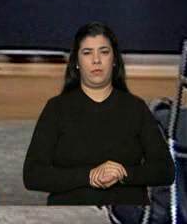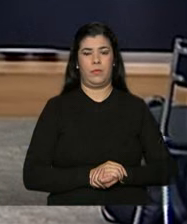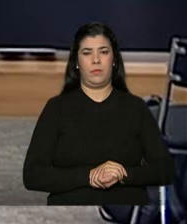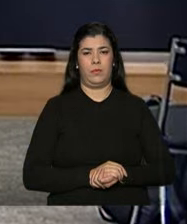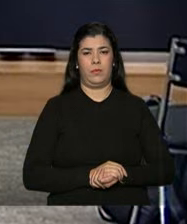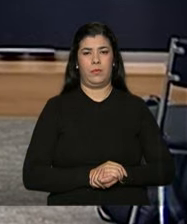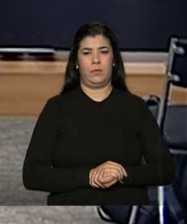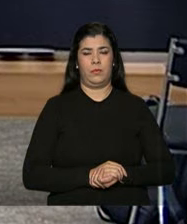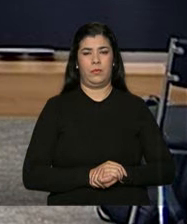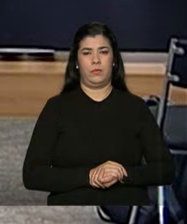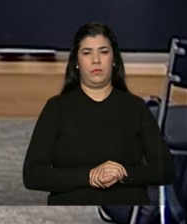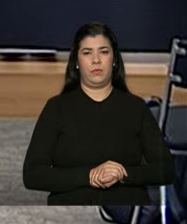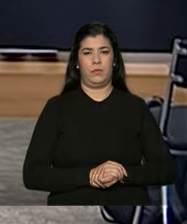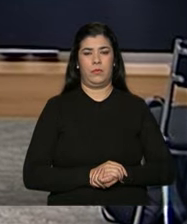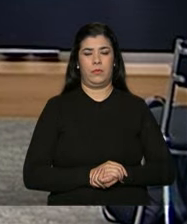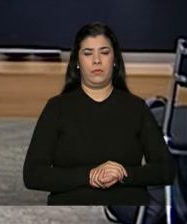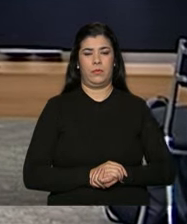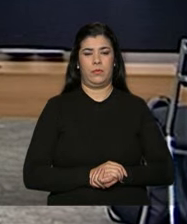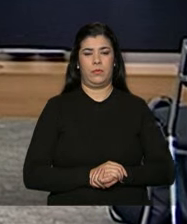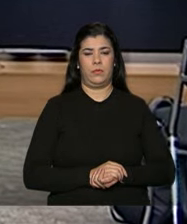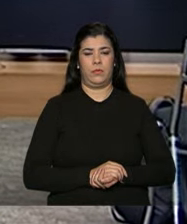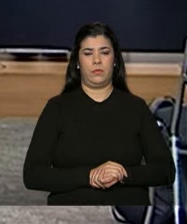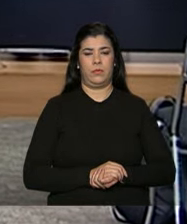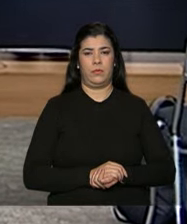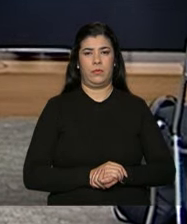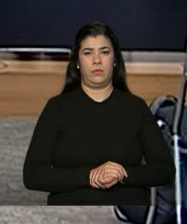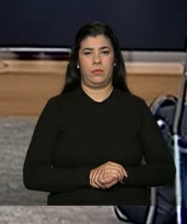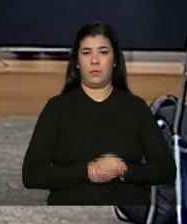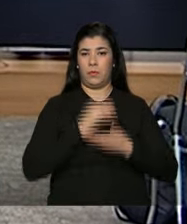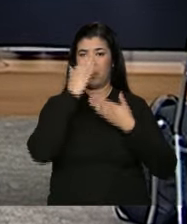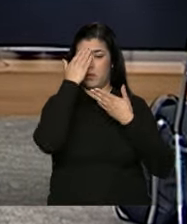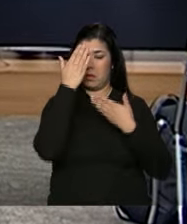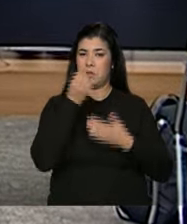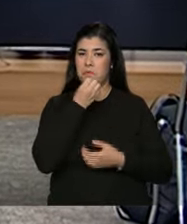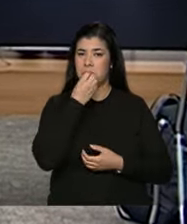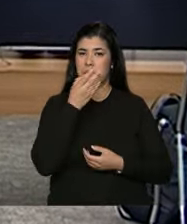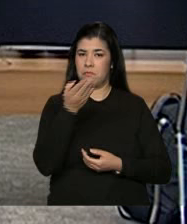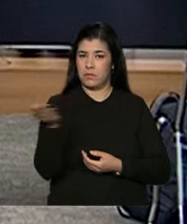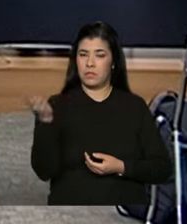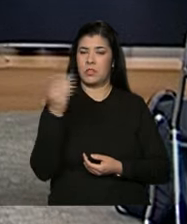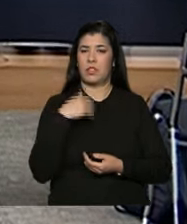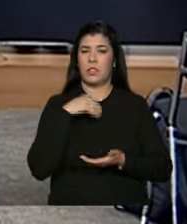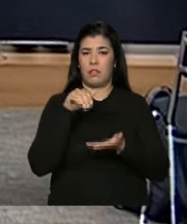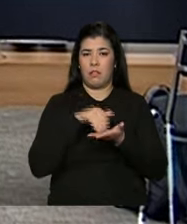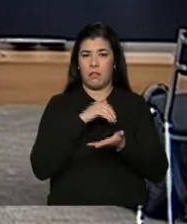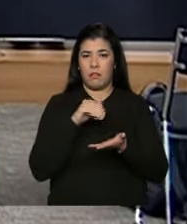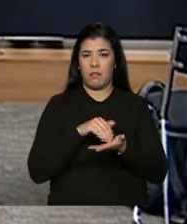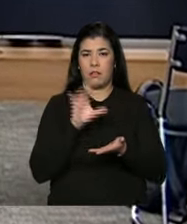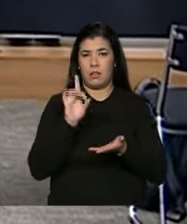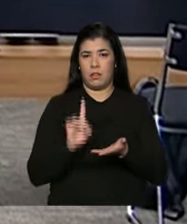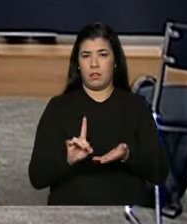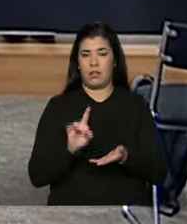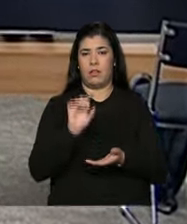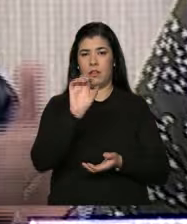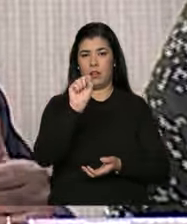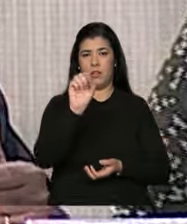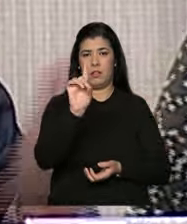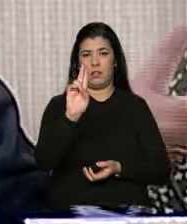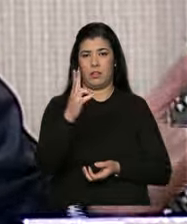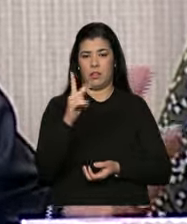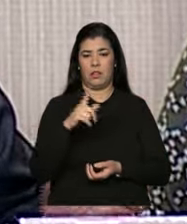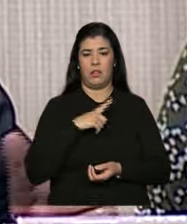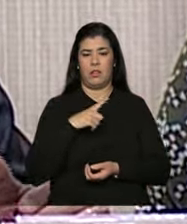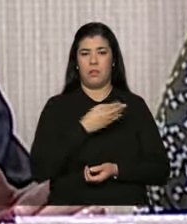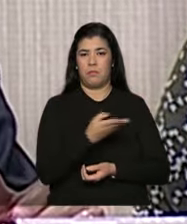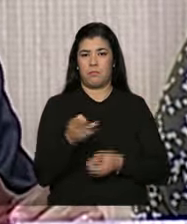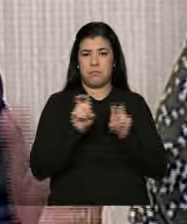Obrigado. Eu quero agradecer a gentileza eh muito gentil da parte da secretaria. Quero agradecer a todos aqui, Angélic, a todos os membros